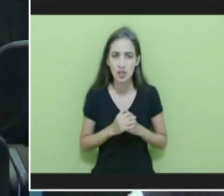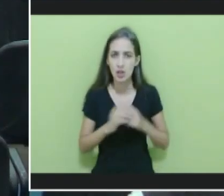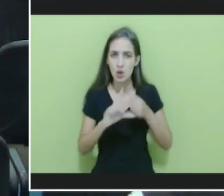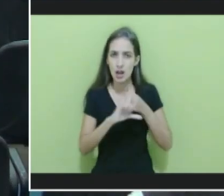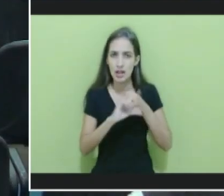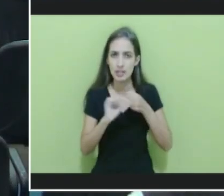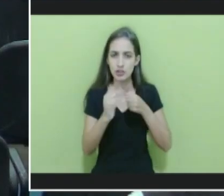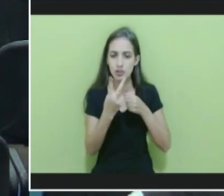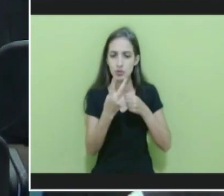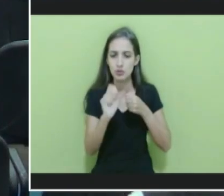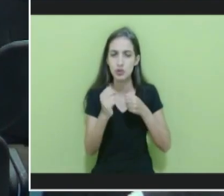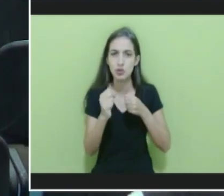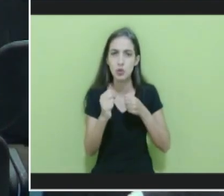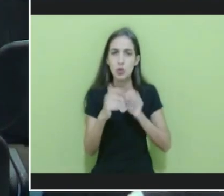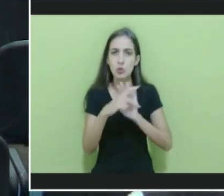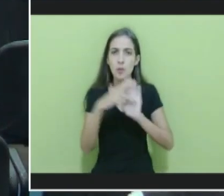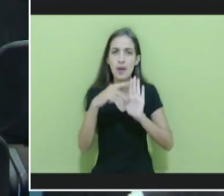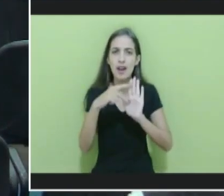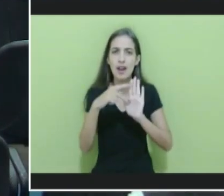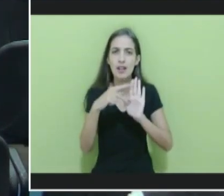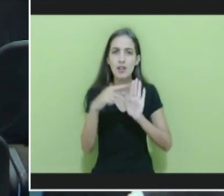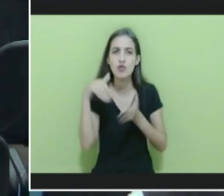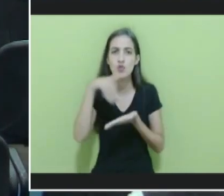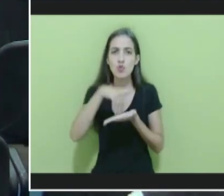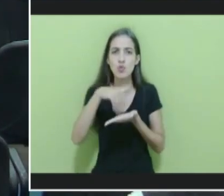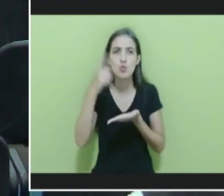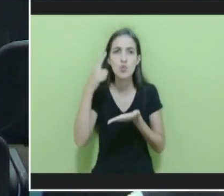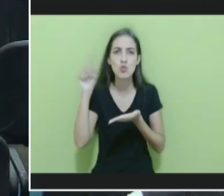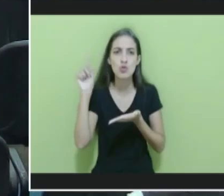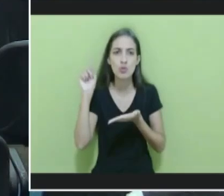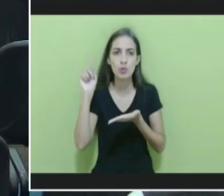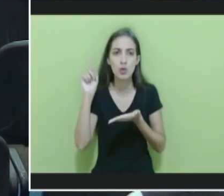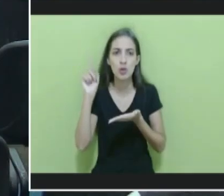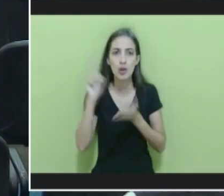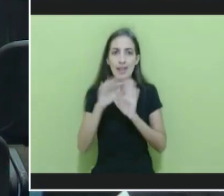último parágrafo da lei, do texto da lei.